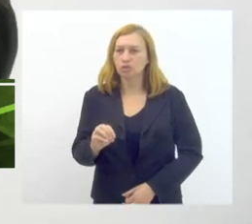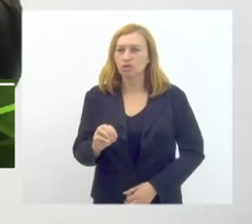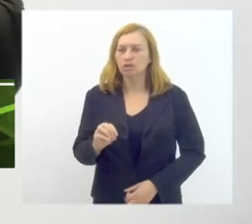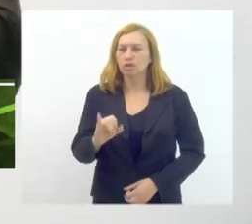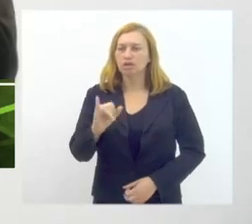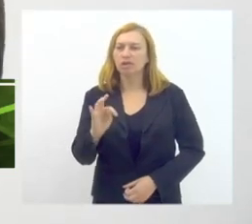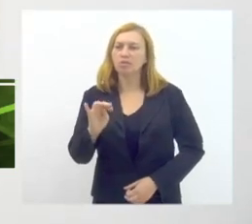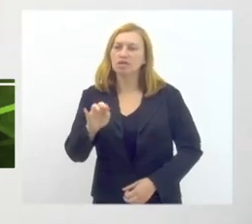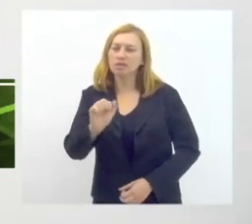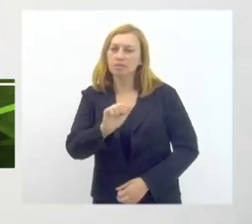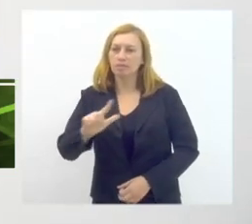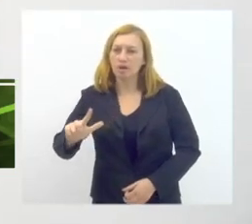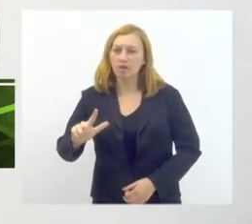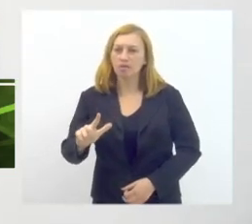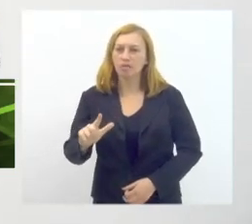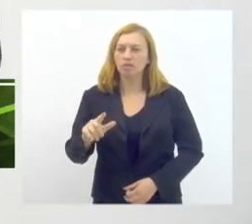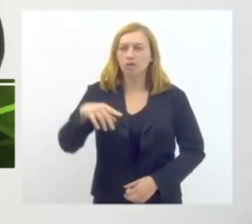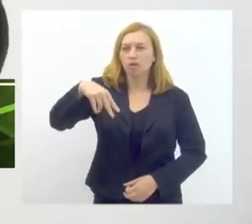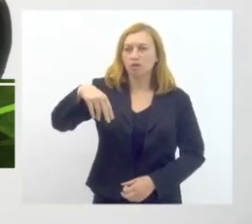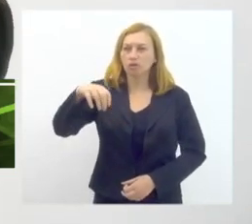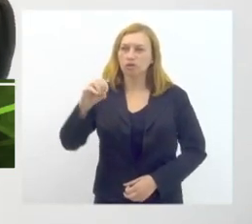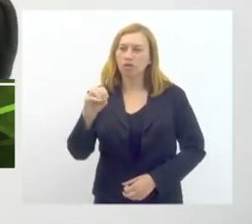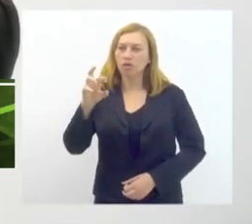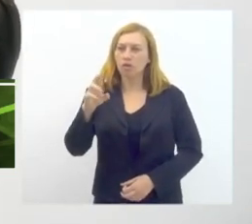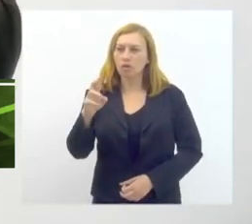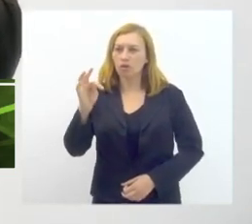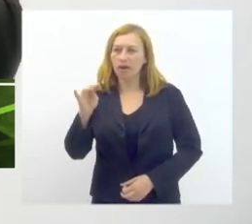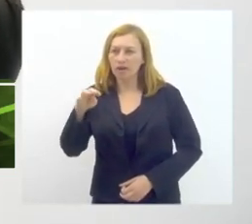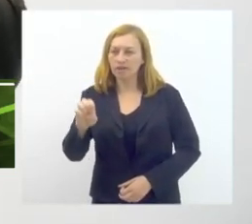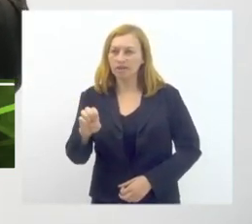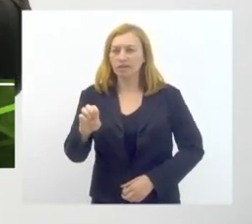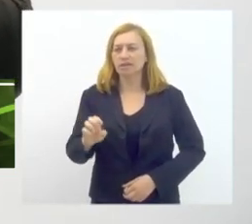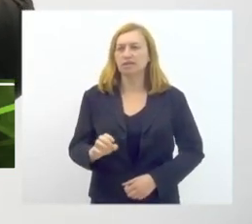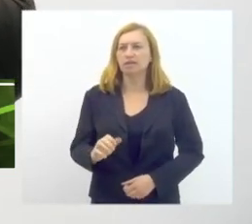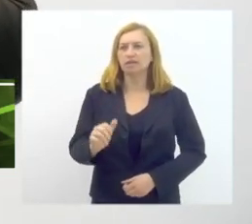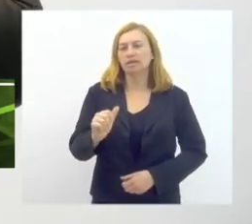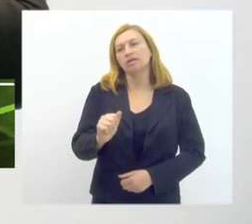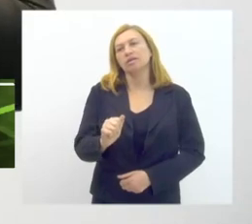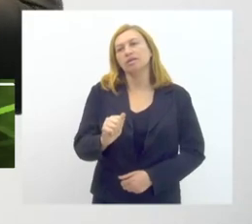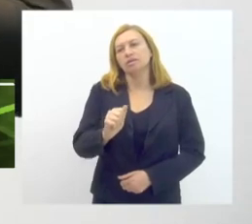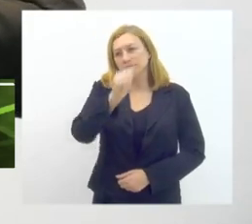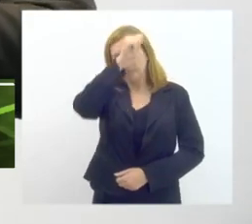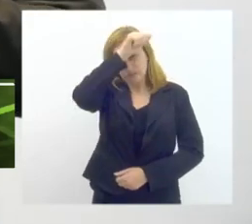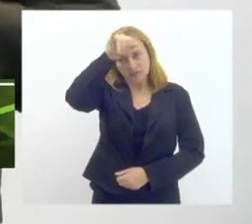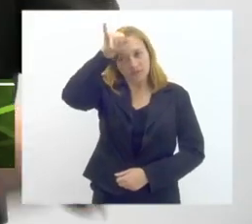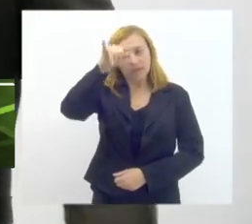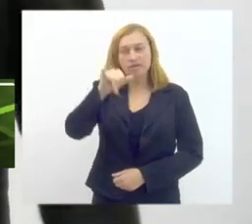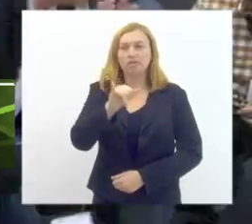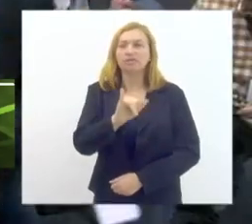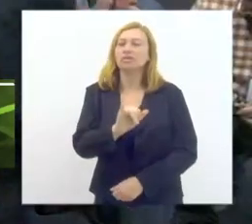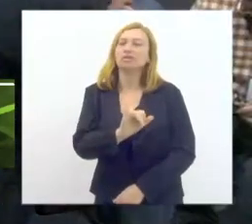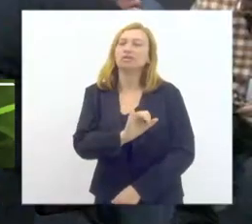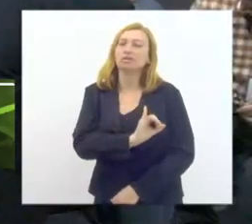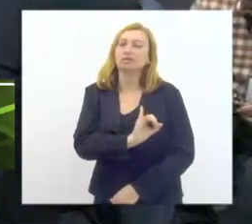Intermunicipal do Noroeste, Conspinó, o prefeito de Itaperuna, Alfredão.